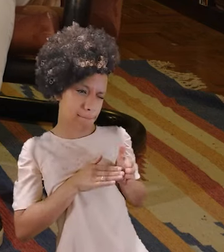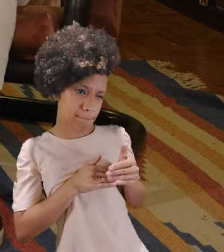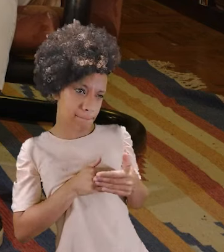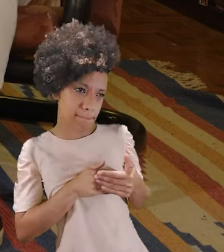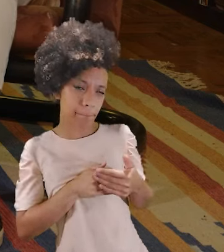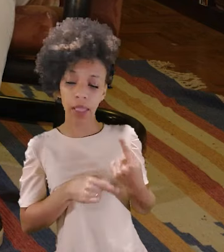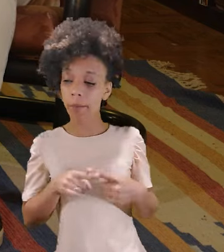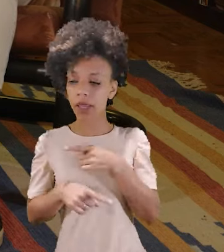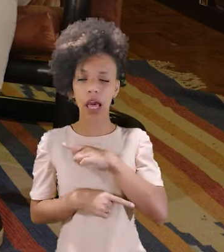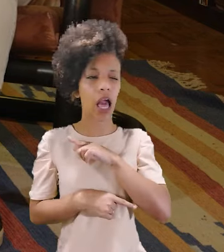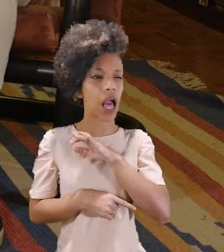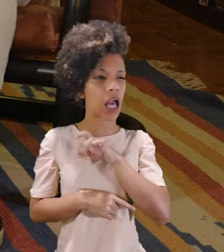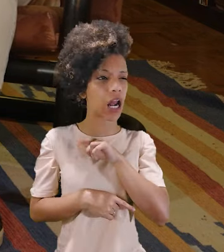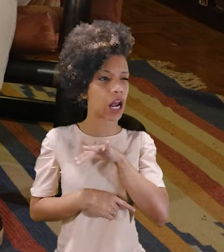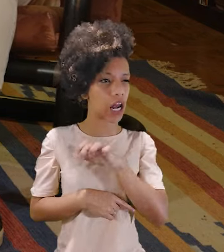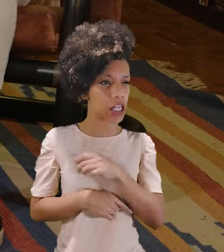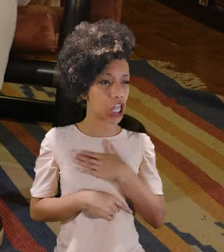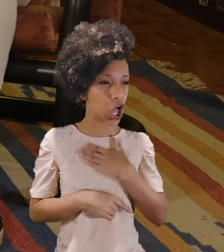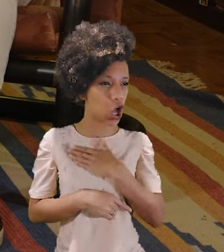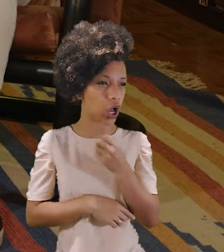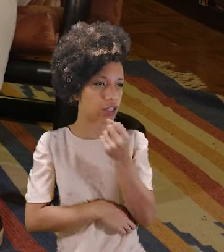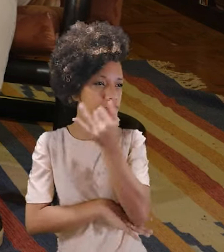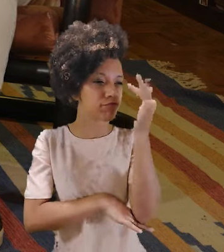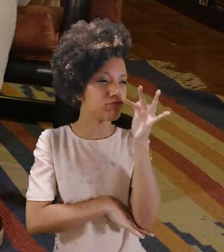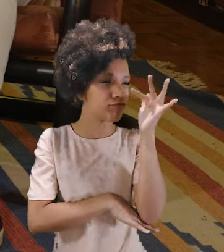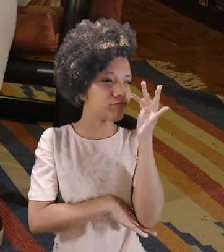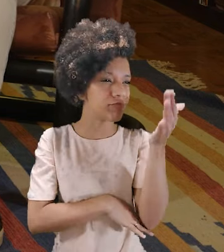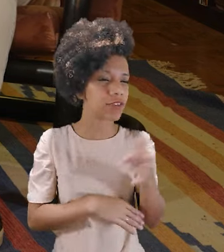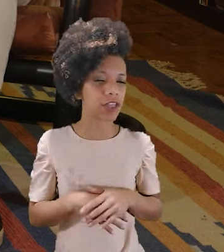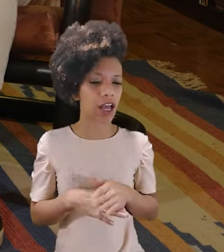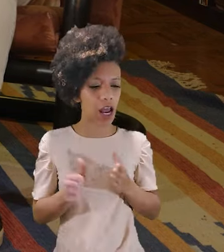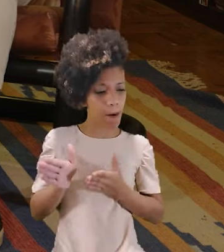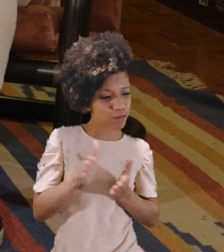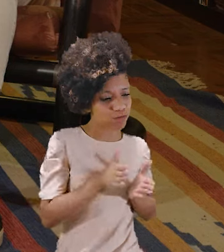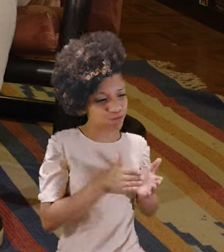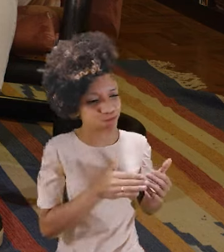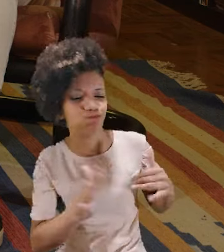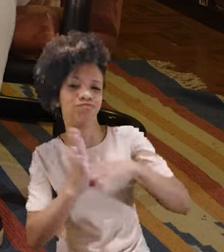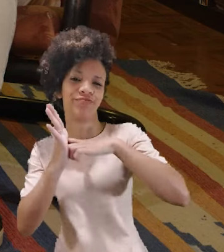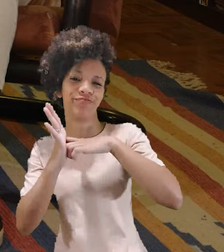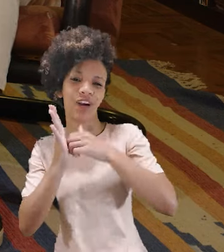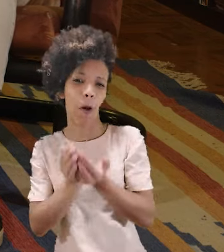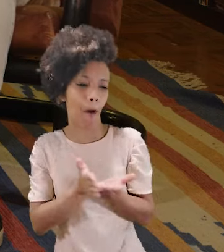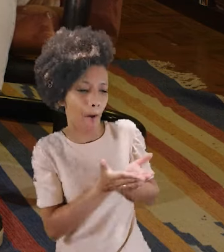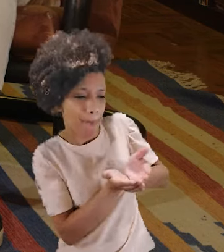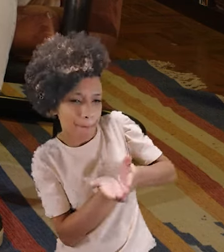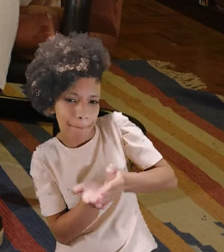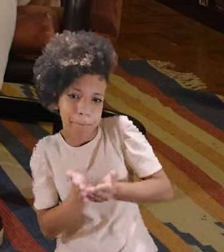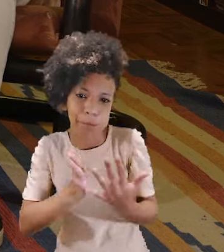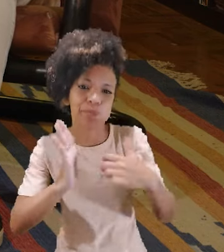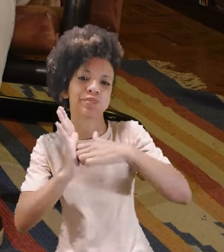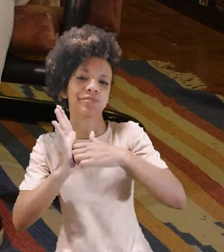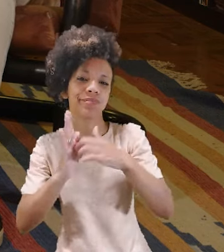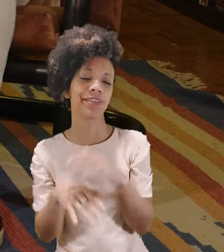na Costa porque a Gleice ela mais gostava muito de orquídeas assim aí ele foi lá e combater ou e foi uma